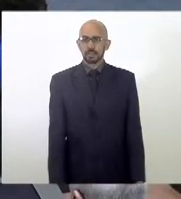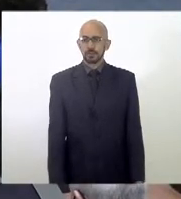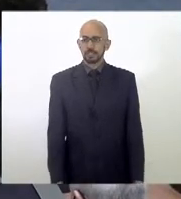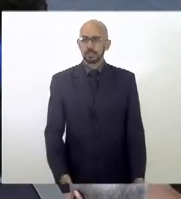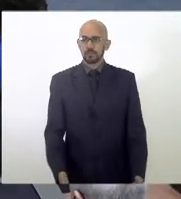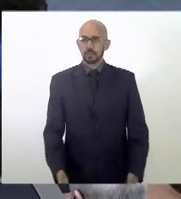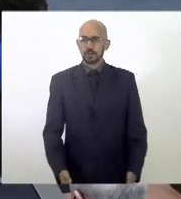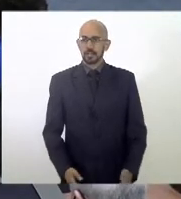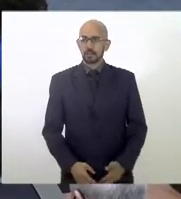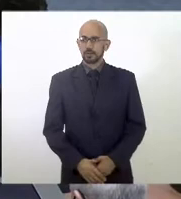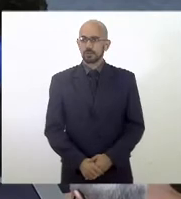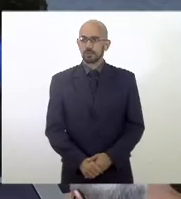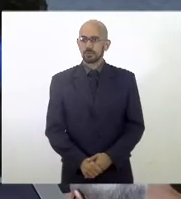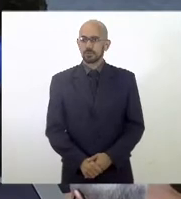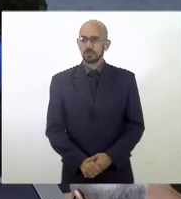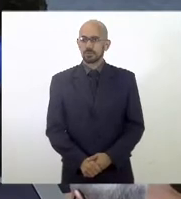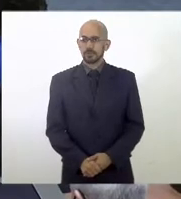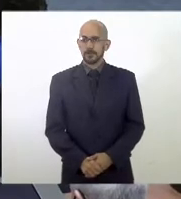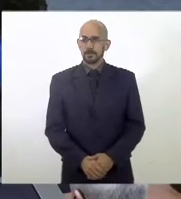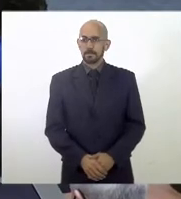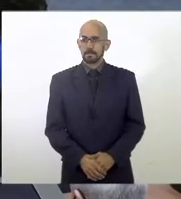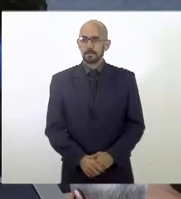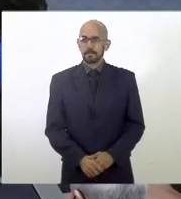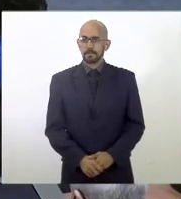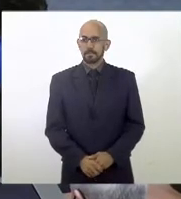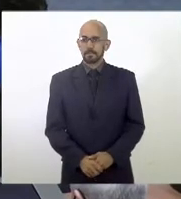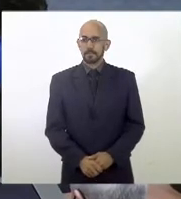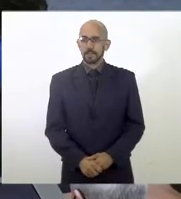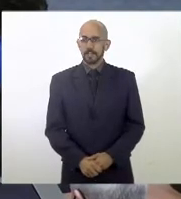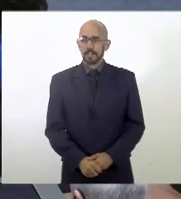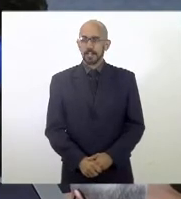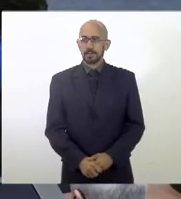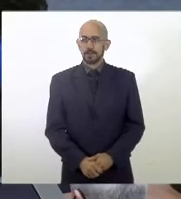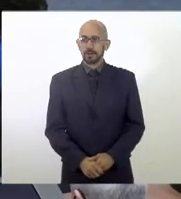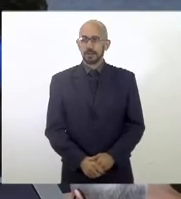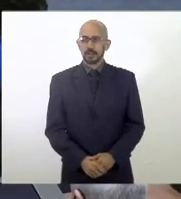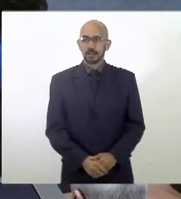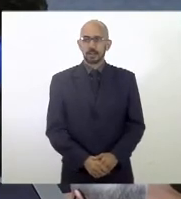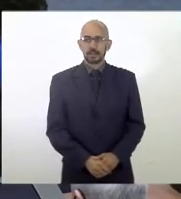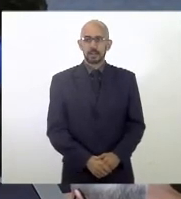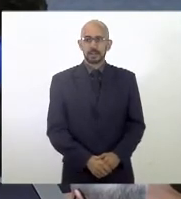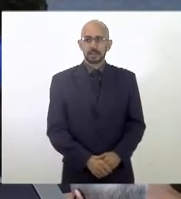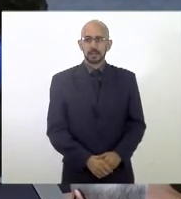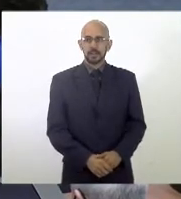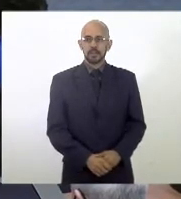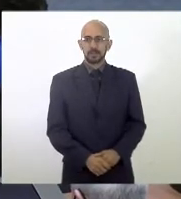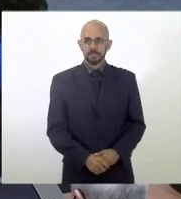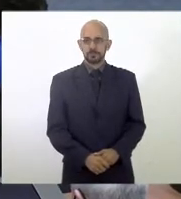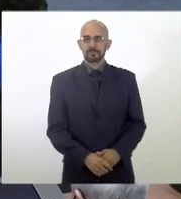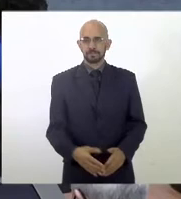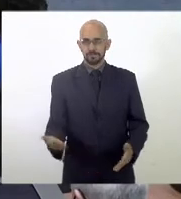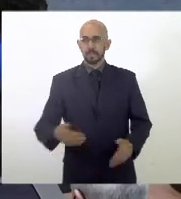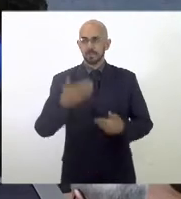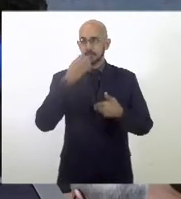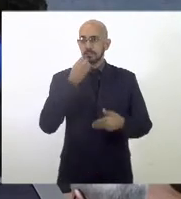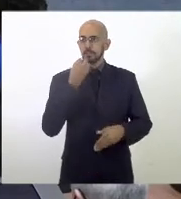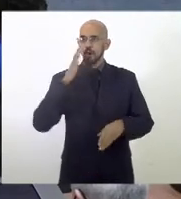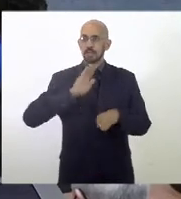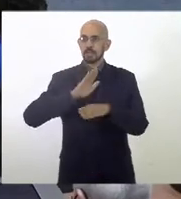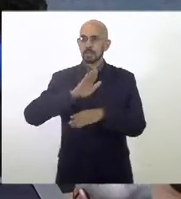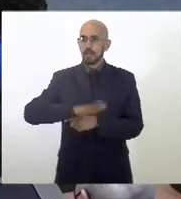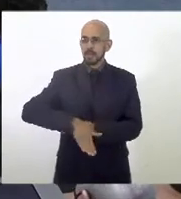Alô? Por favor, doutor. Muito obrigado, presidente. Senhoras e senhores, autoridades, boa